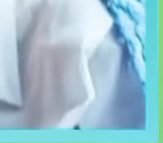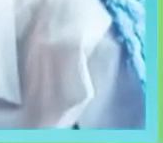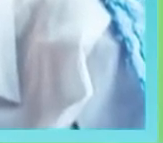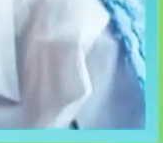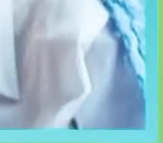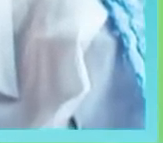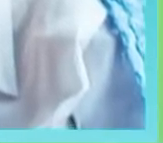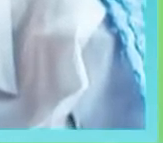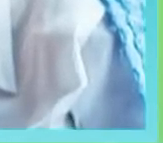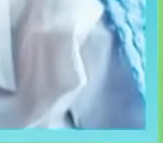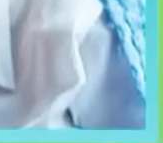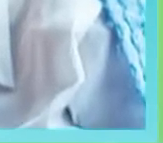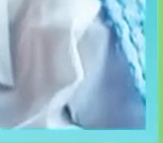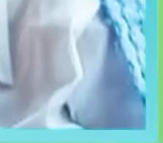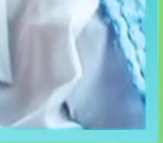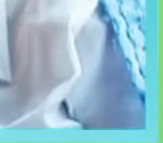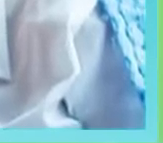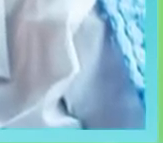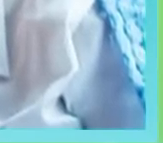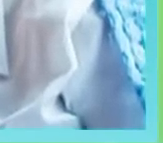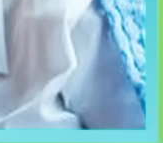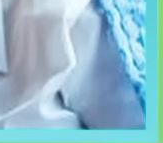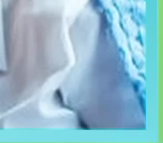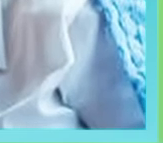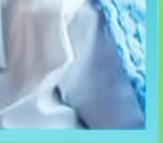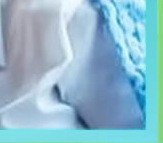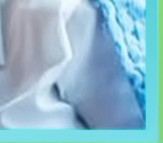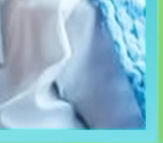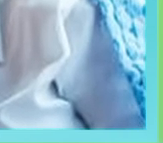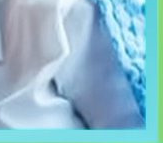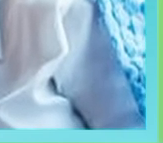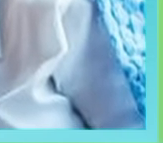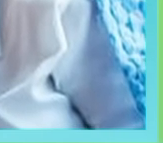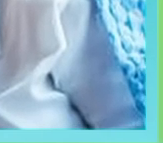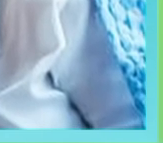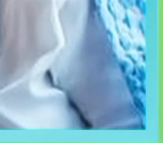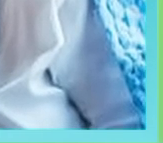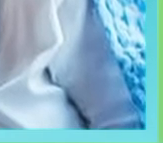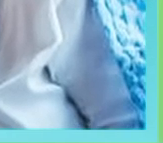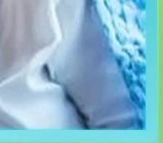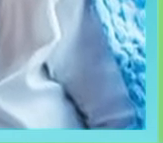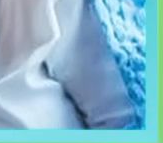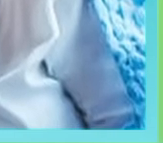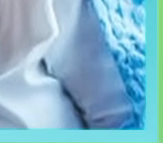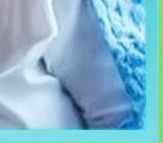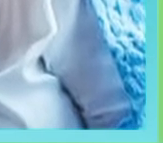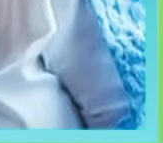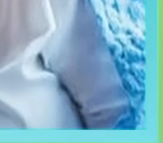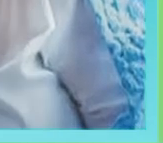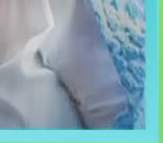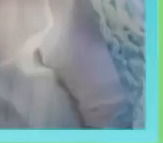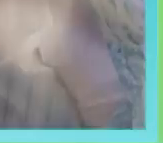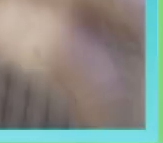aposentados e pensionistas do Brasil, hoje finalmente na nossa live nós vamos voltar a falar de 14º salário, um projeto,